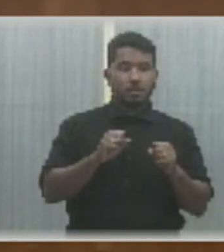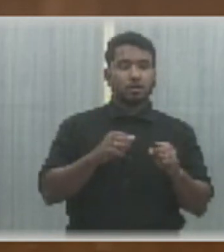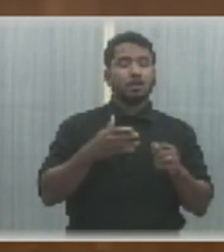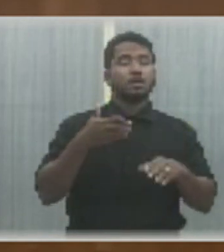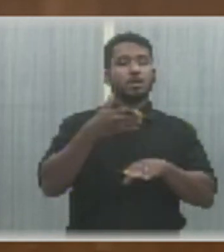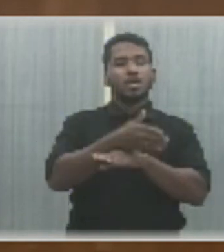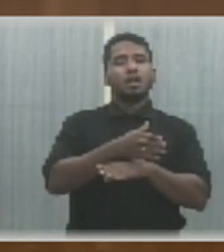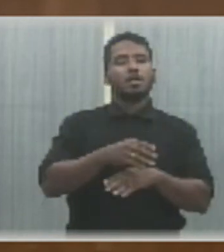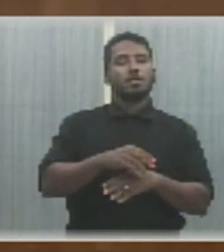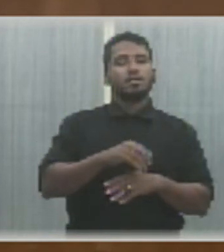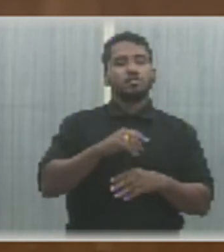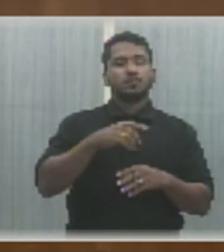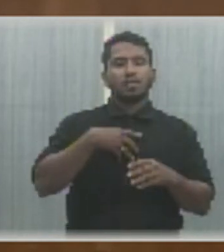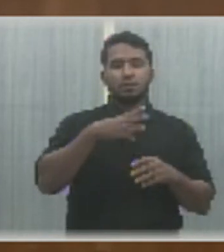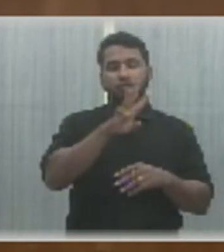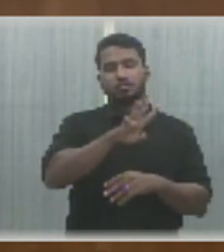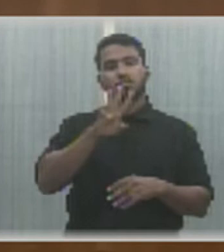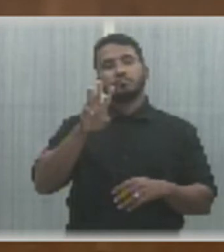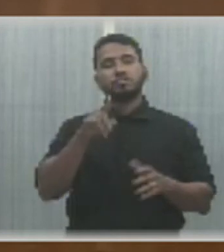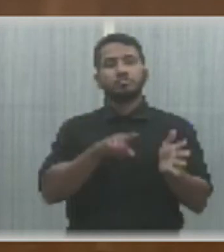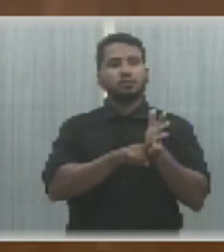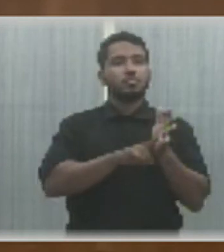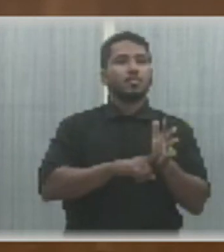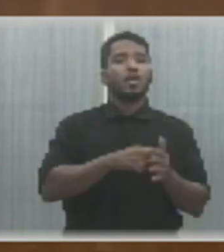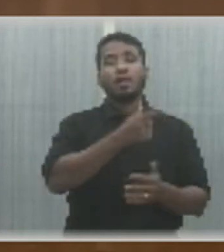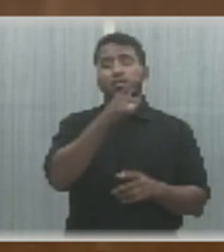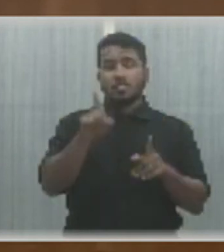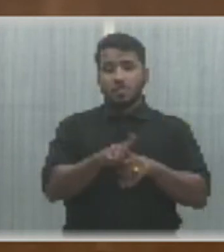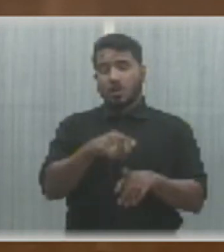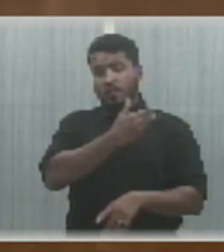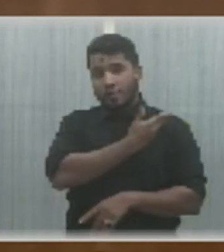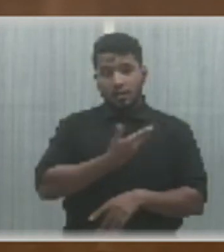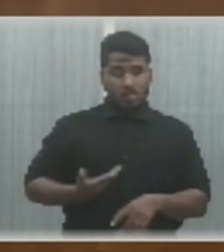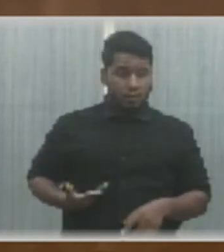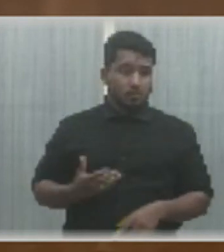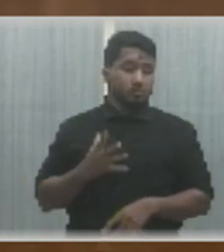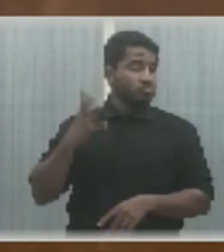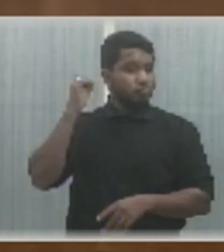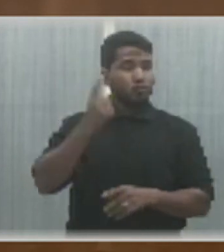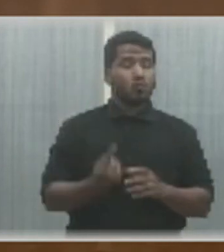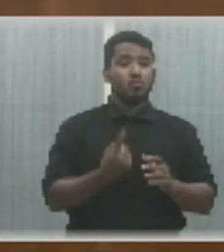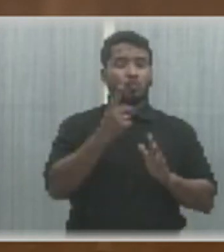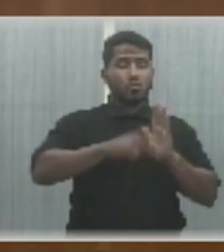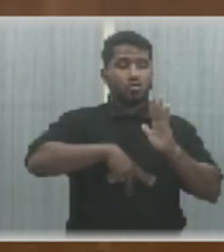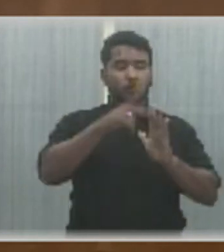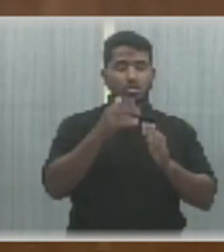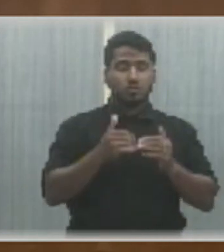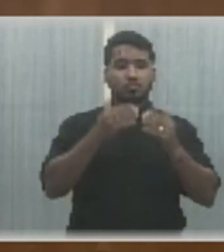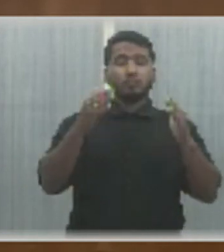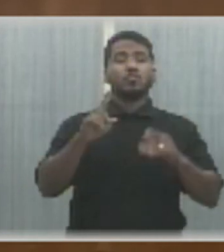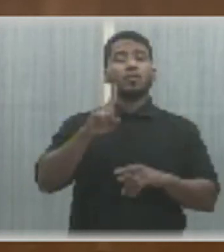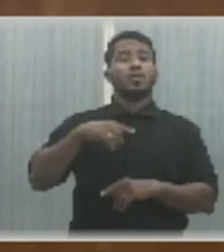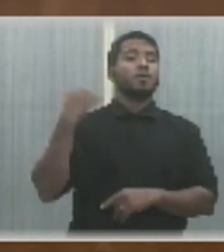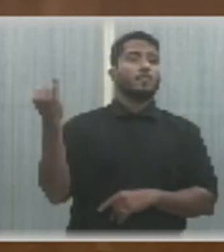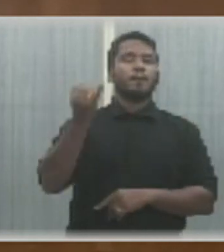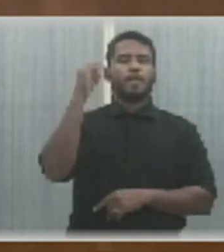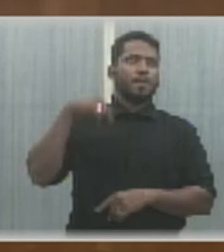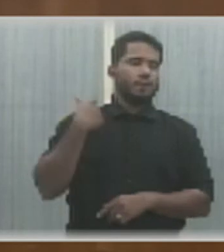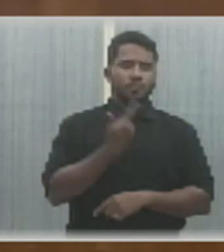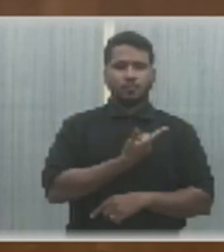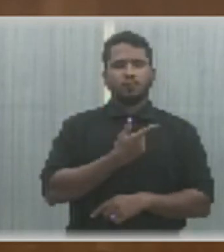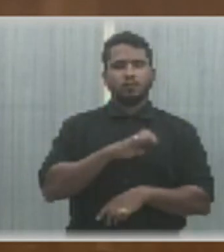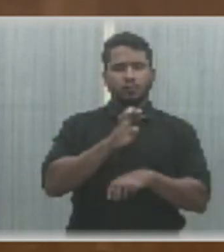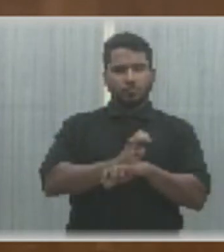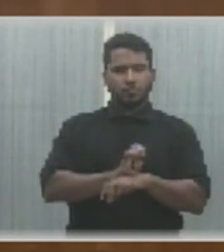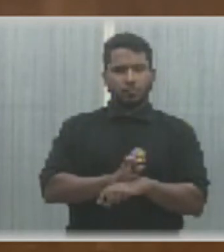E a governadora lançou mais um projeto de grande importância para o nosso